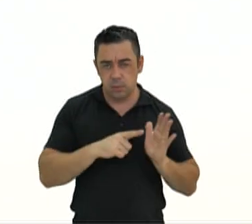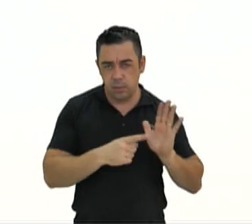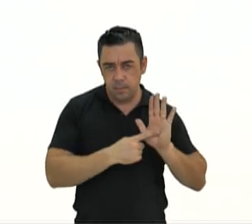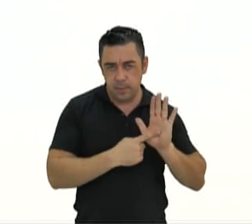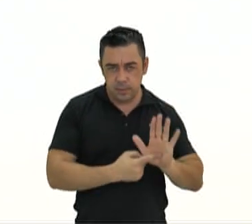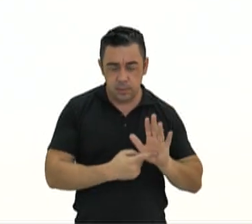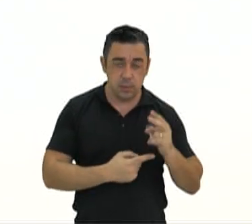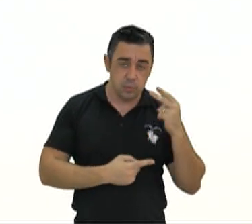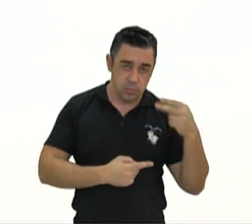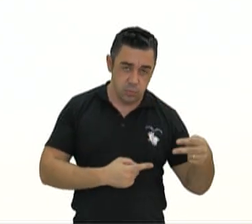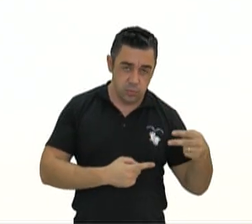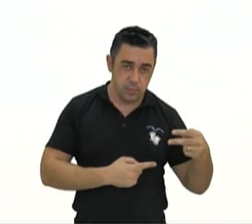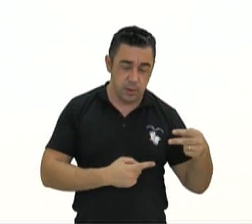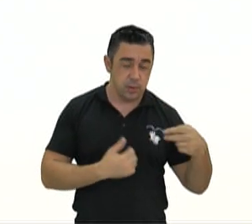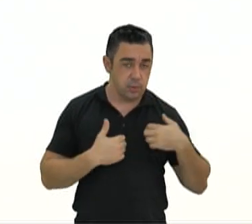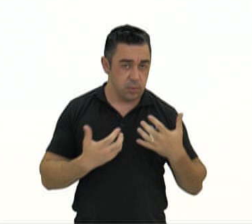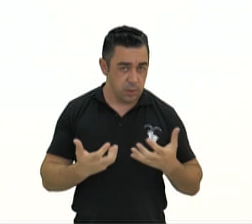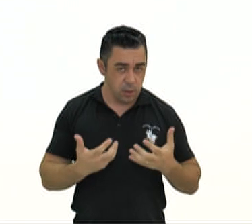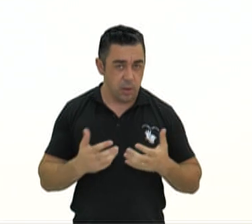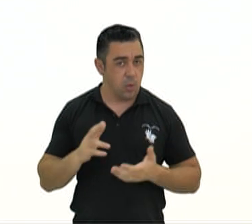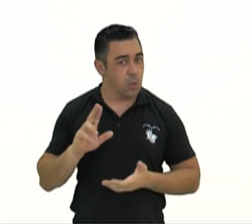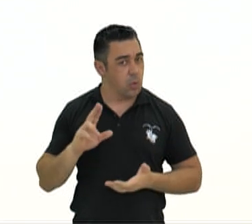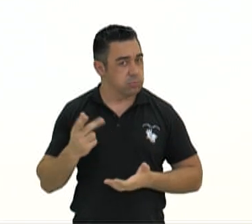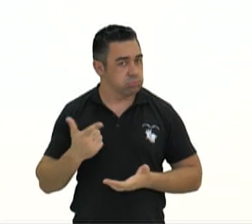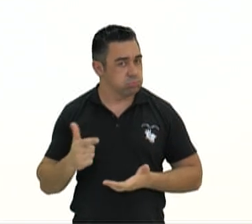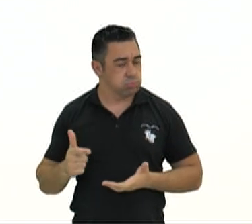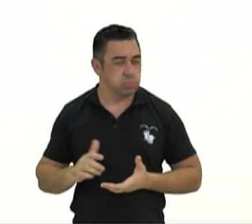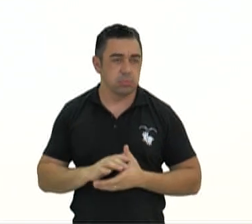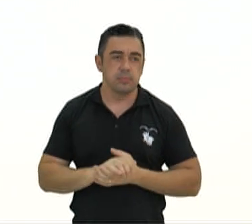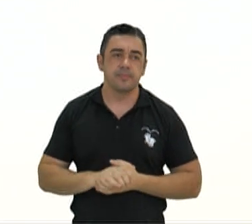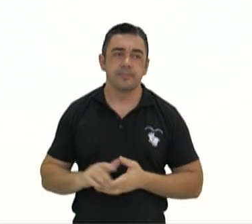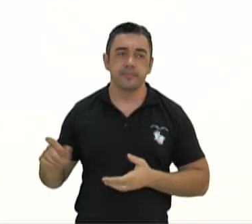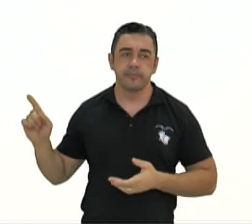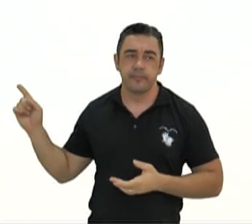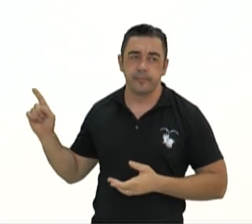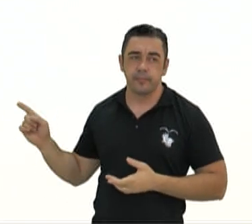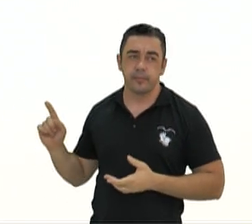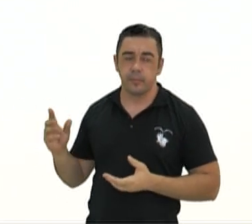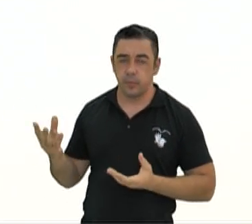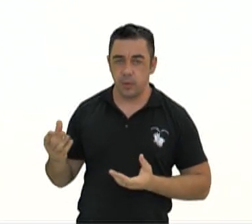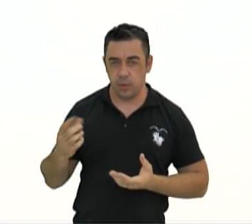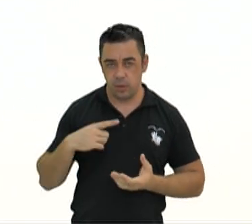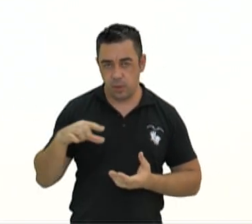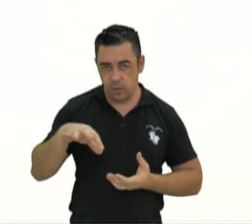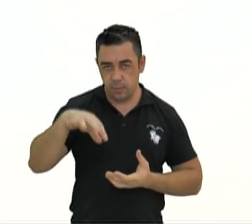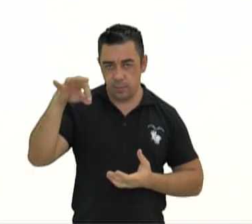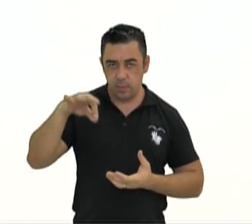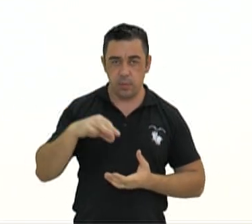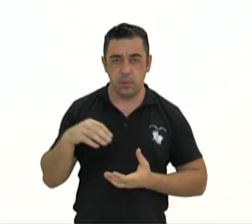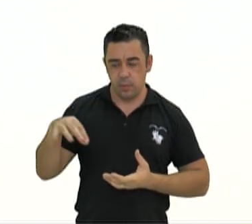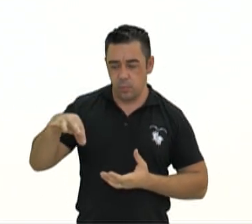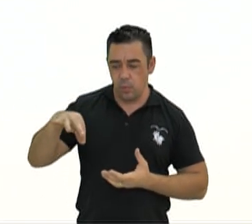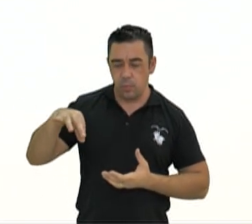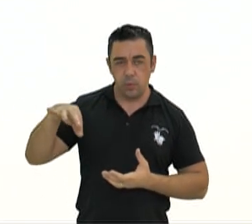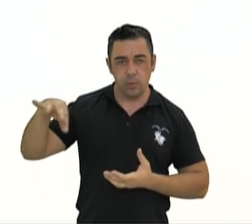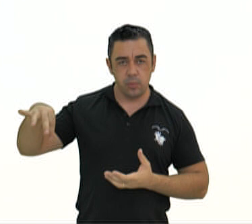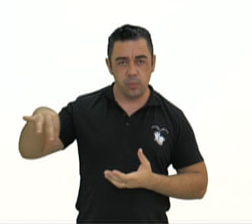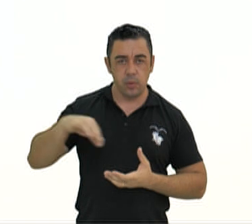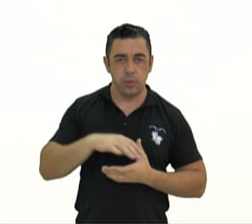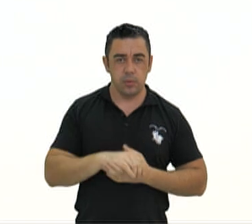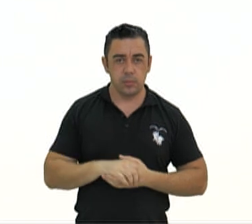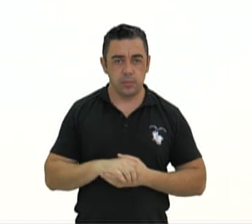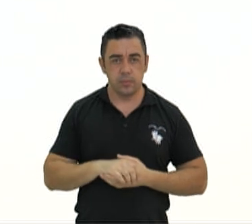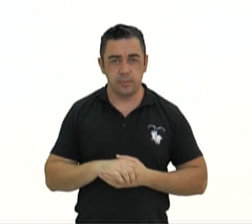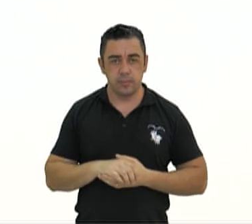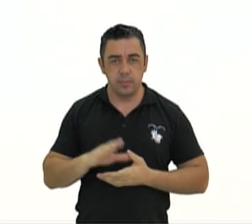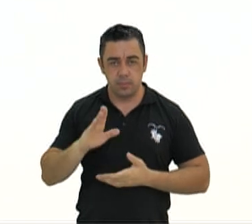apresentam as duplas ligações que eu queria ou não. O que acontece? Eu vou coletar uma pequena parte